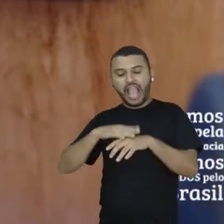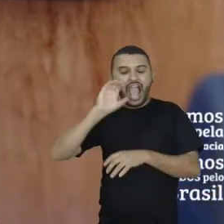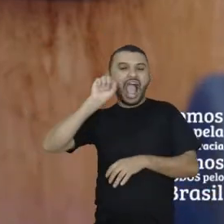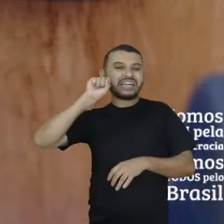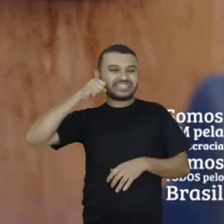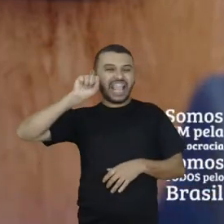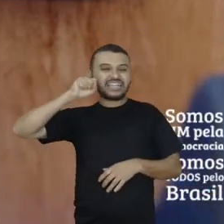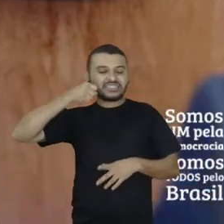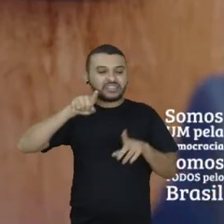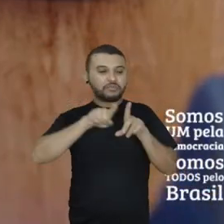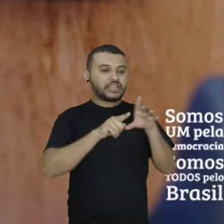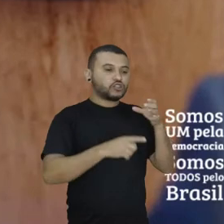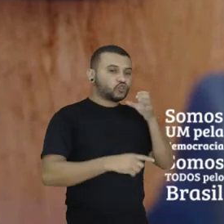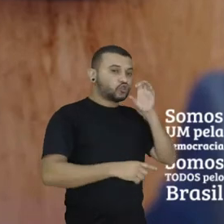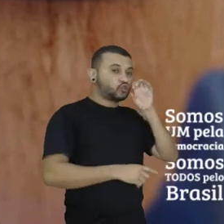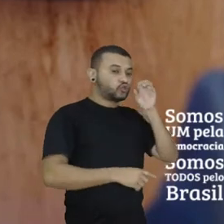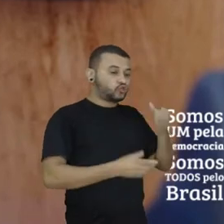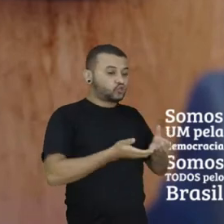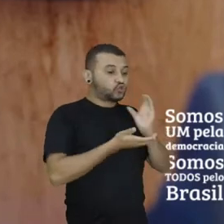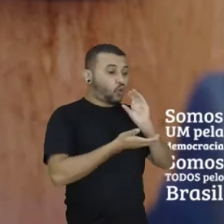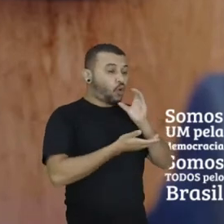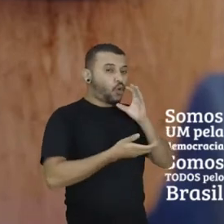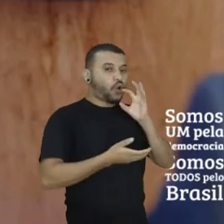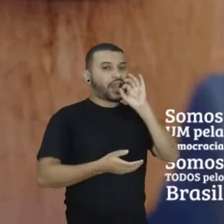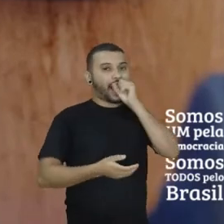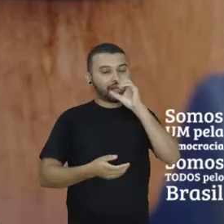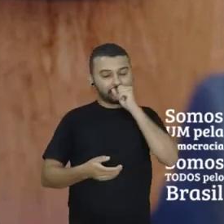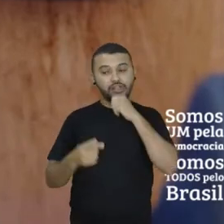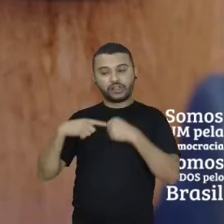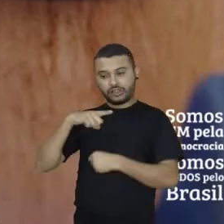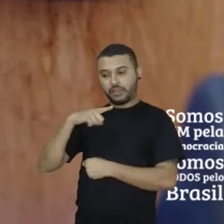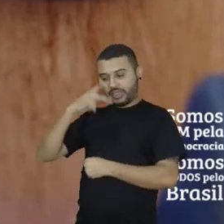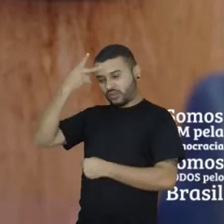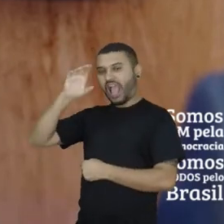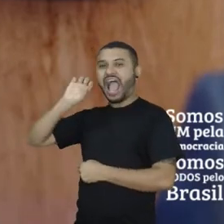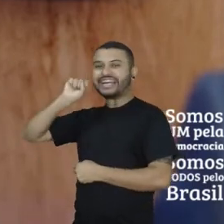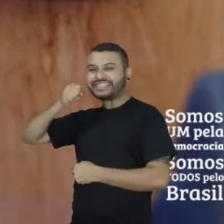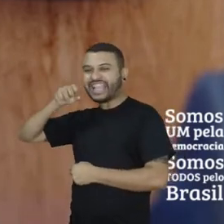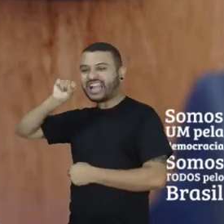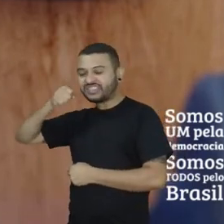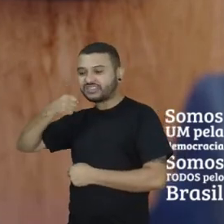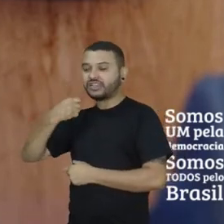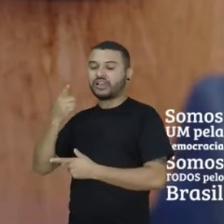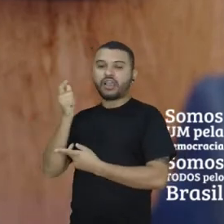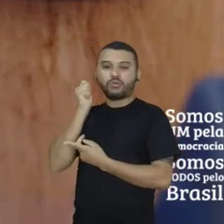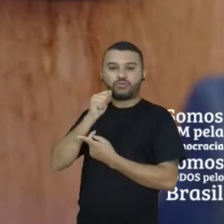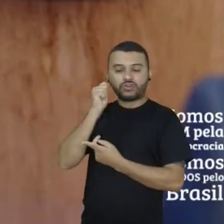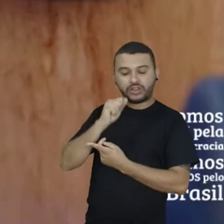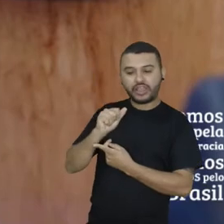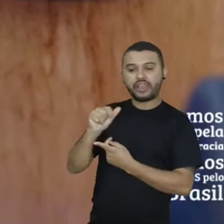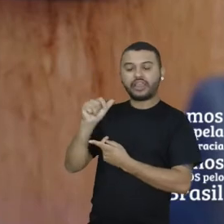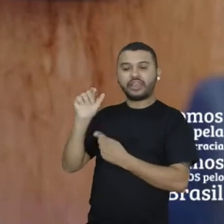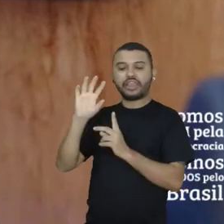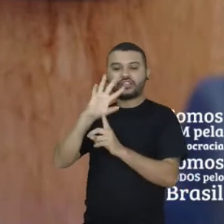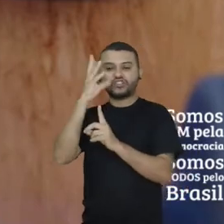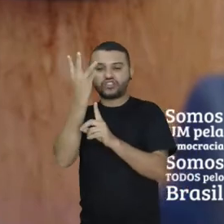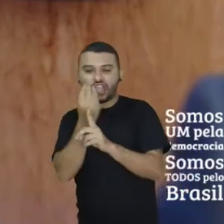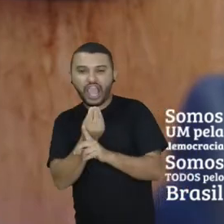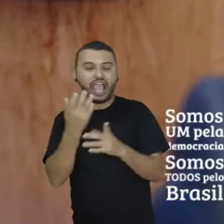mundo, mais que a Flórida. Então, você tinha o cortador de cana. Tinha filme da Regina Casé, teatro,